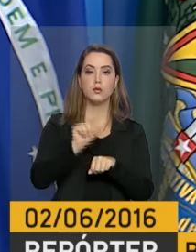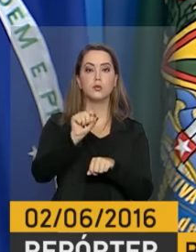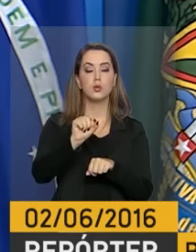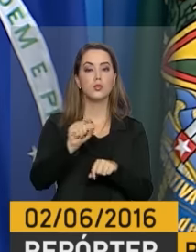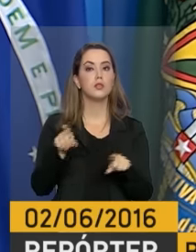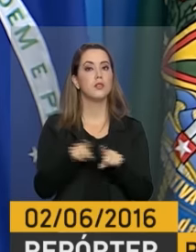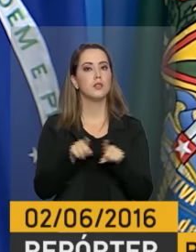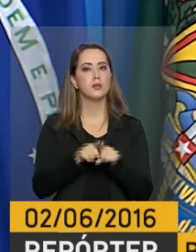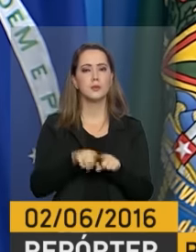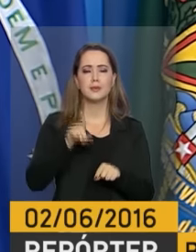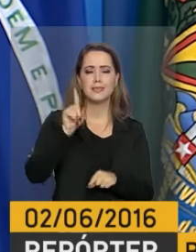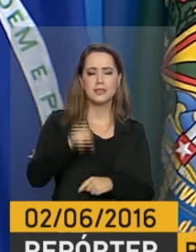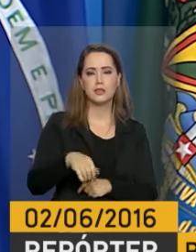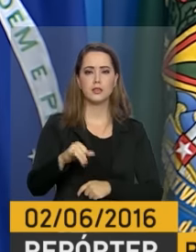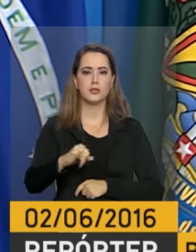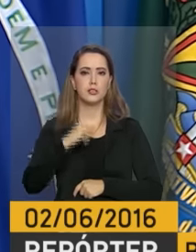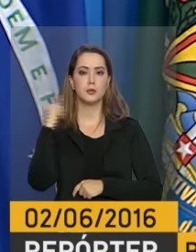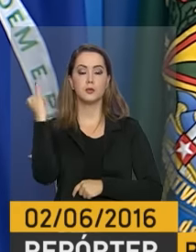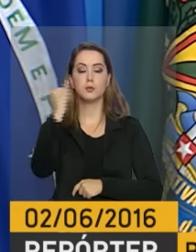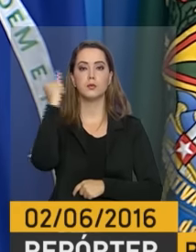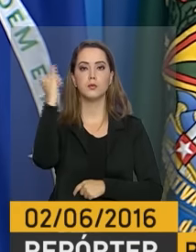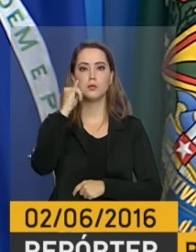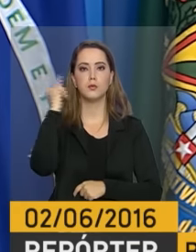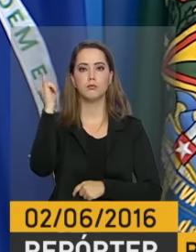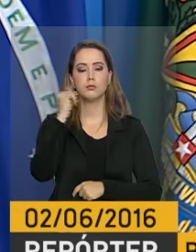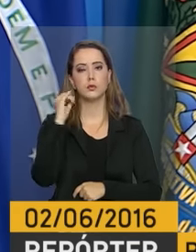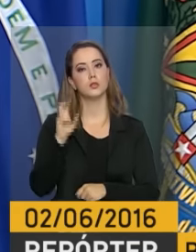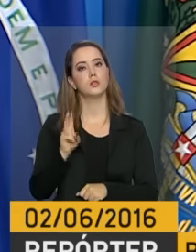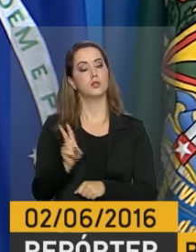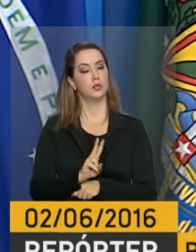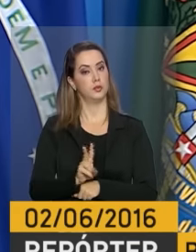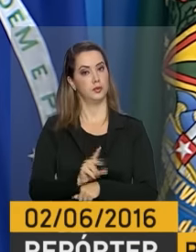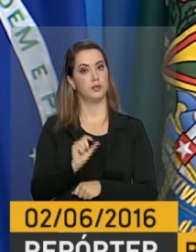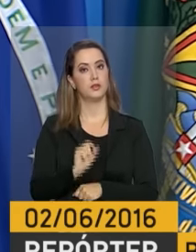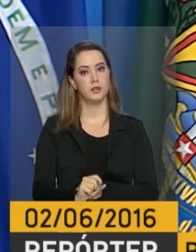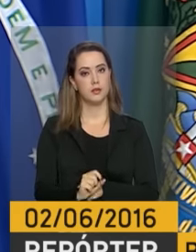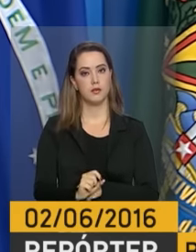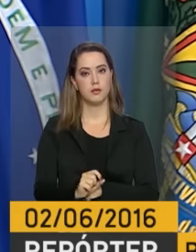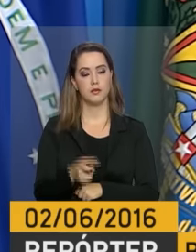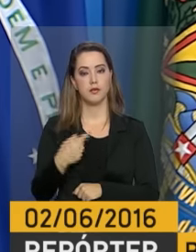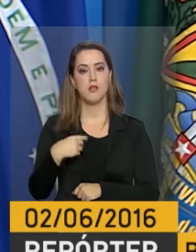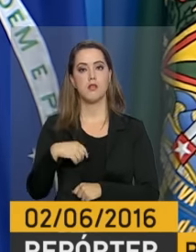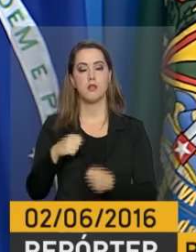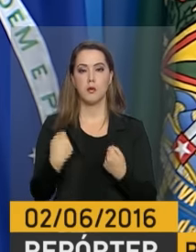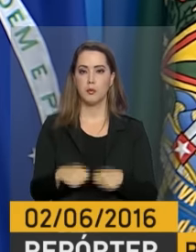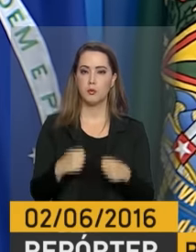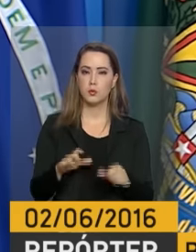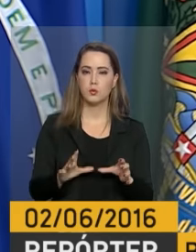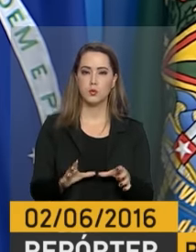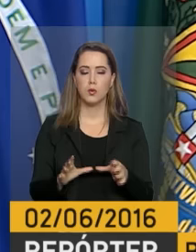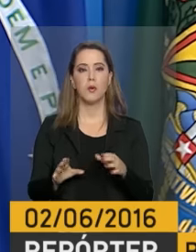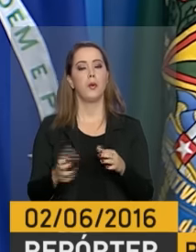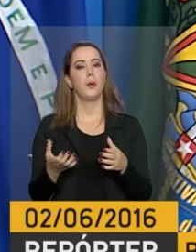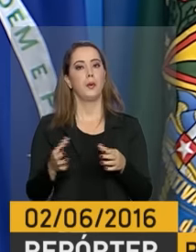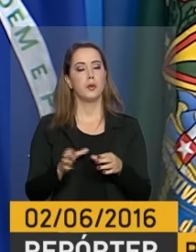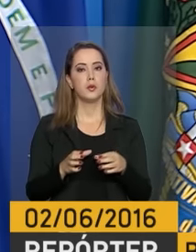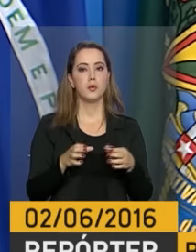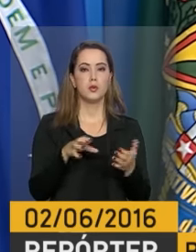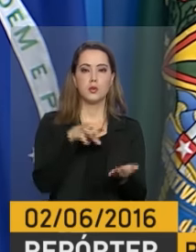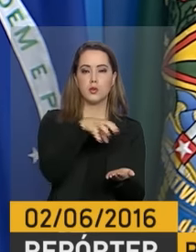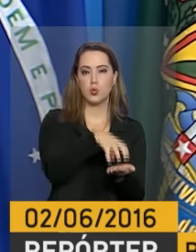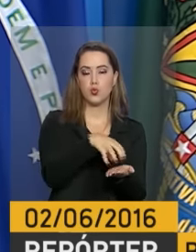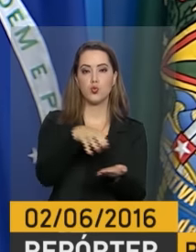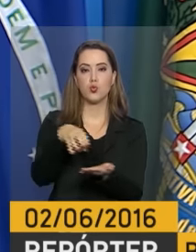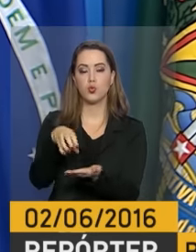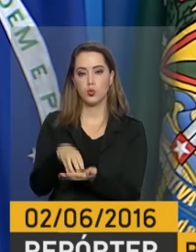indispensabilidade de um órgão desta natureza. O critério da moralidade administrativa,